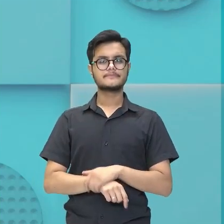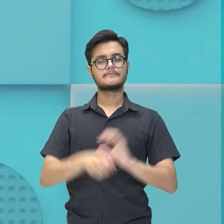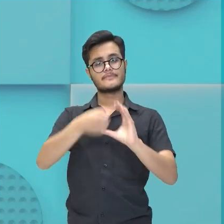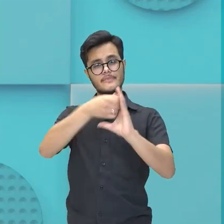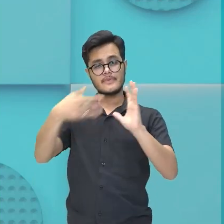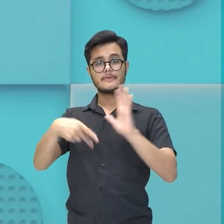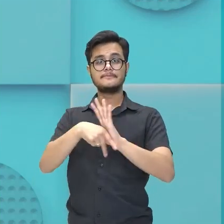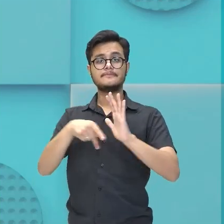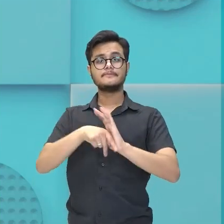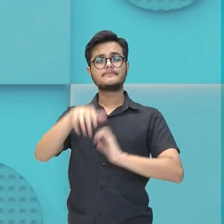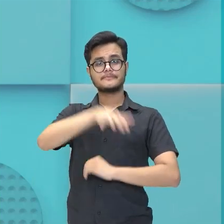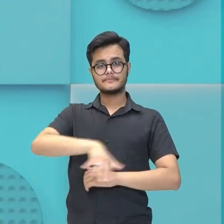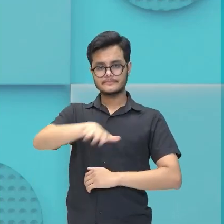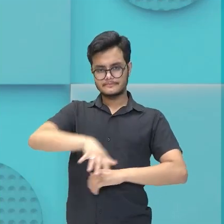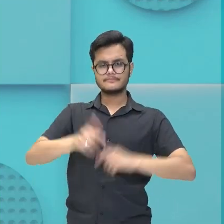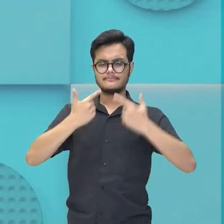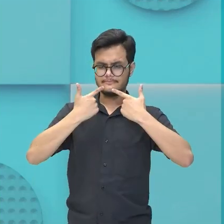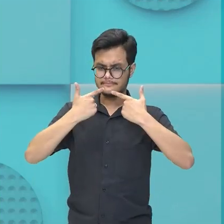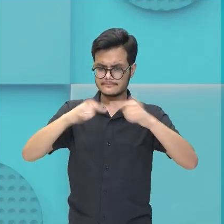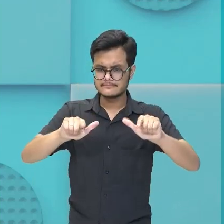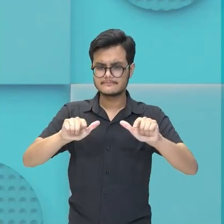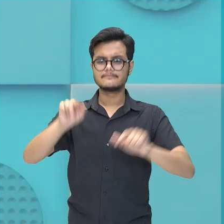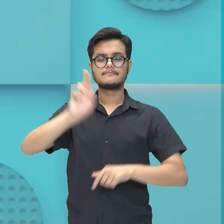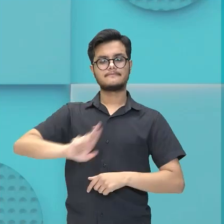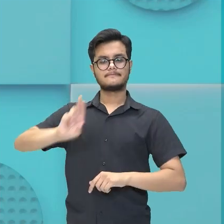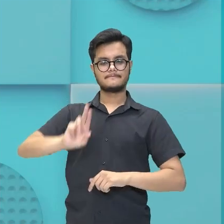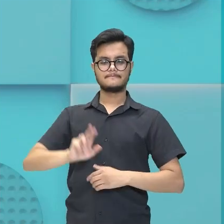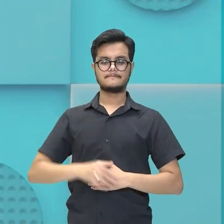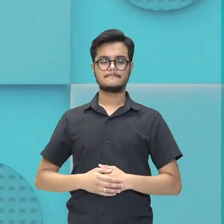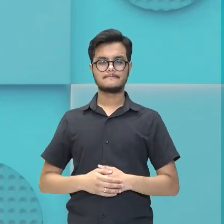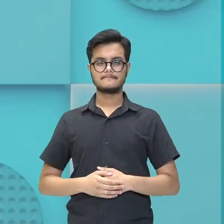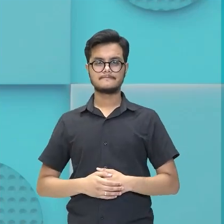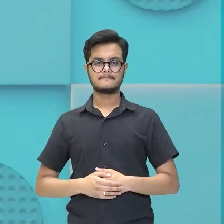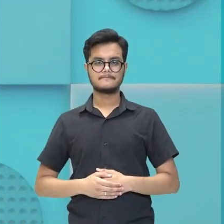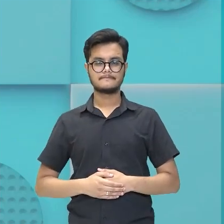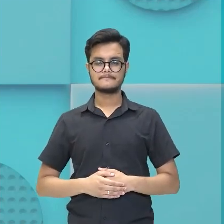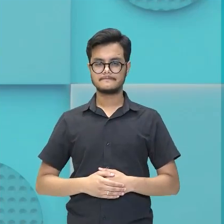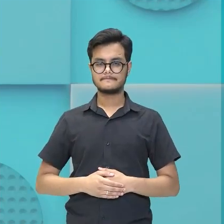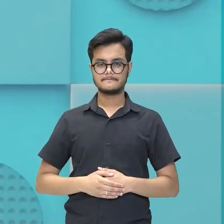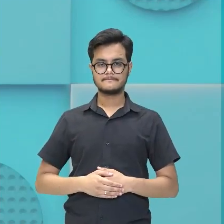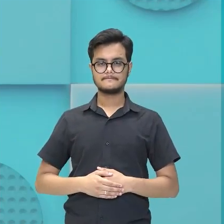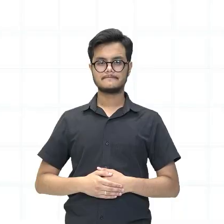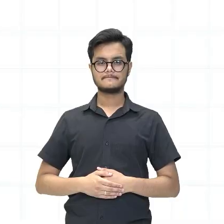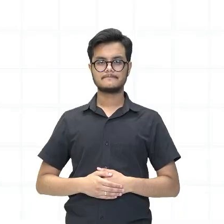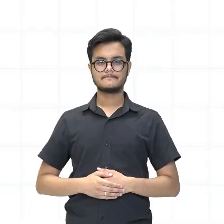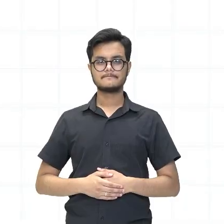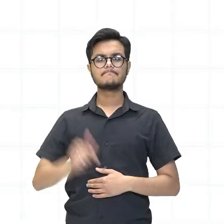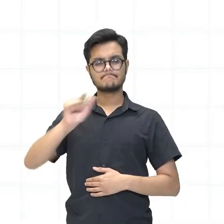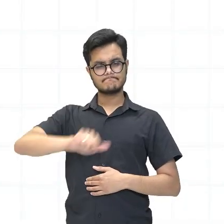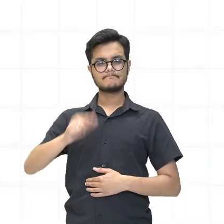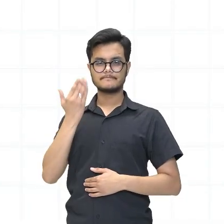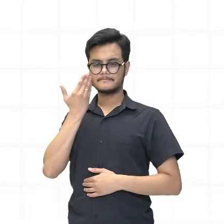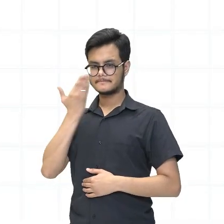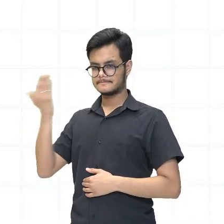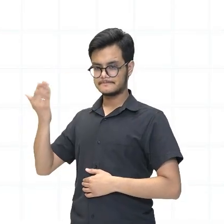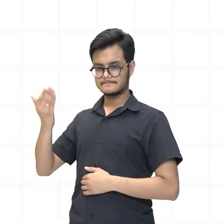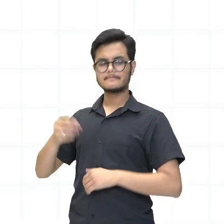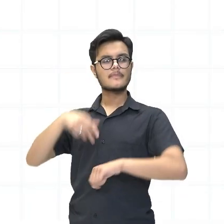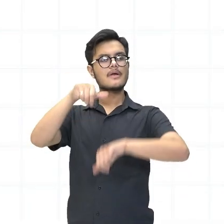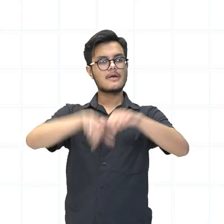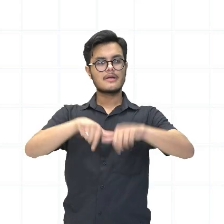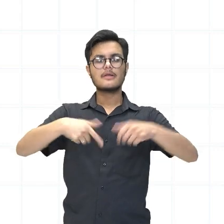aí as preferências, as escolhas do autor. Então vamos lá, retomando a nossa reportagem, agora a gente vai